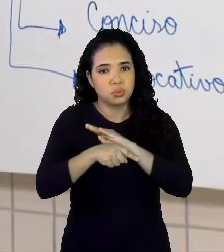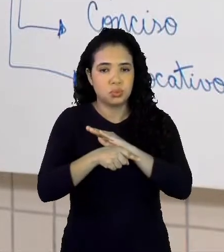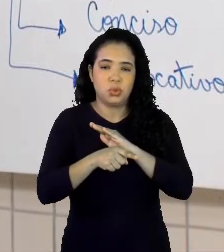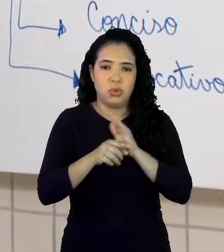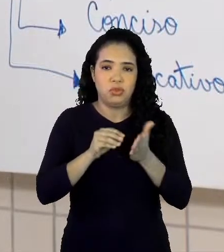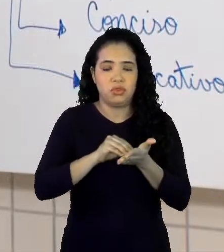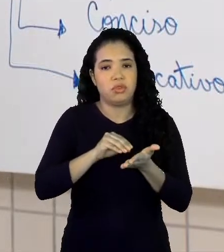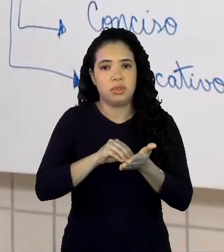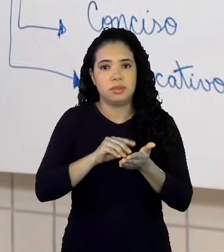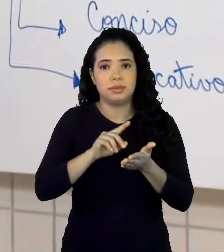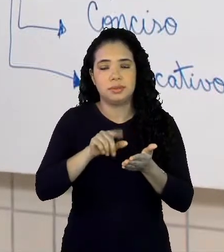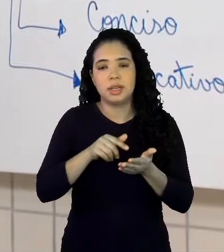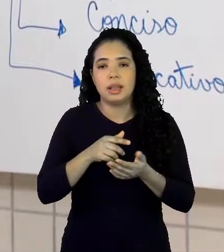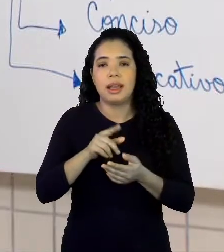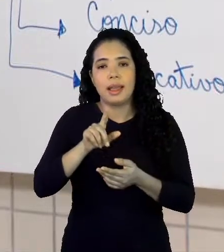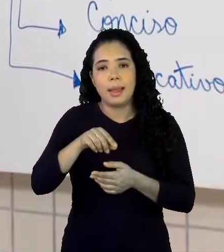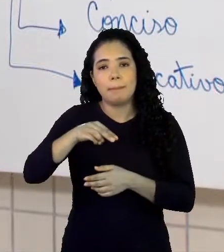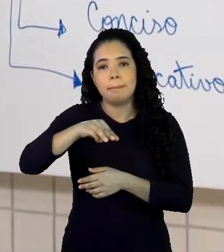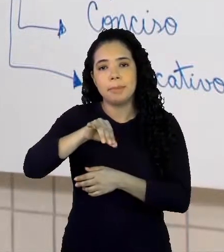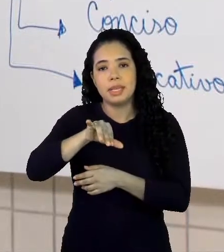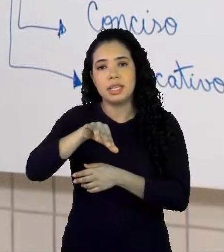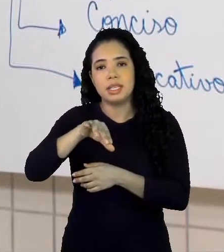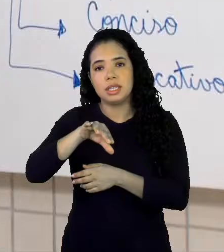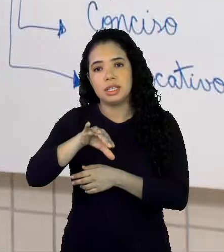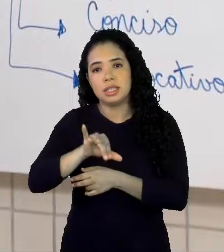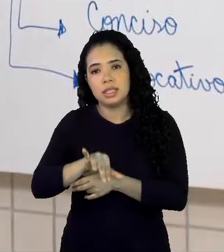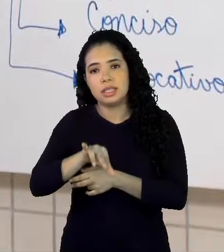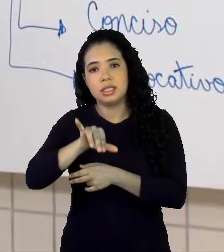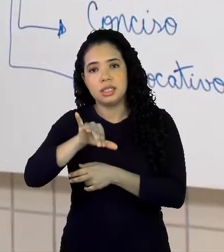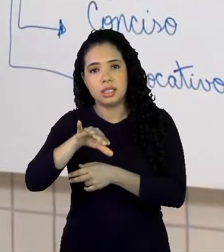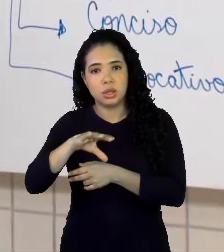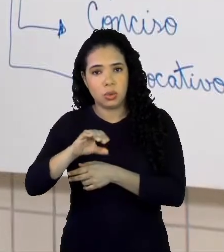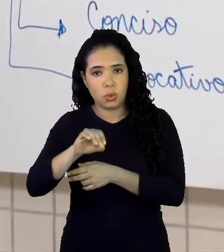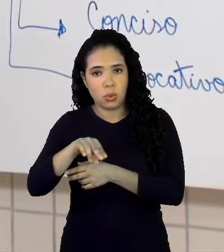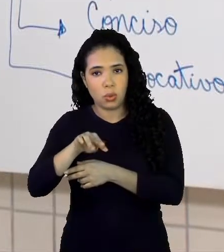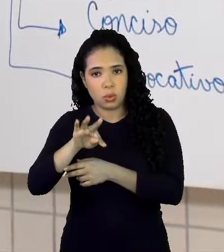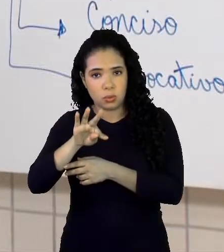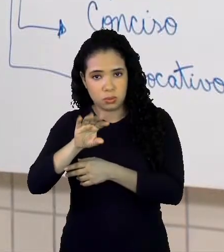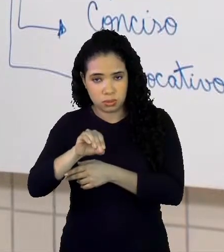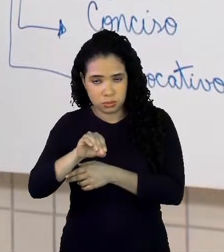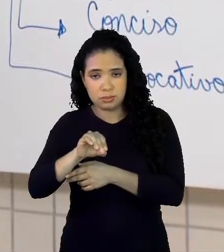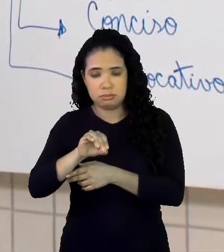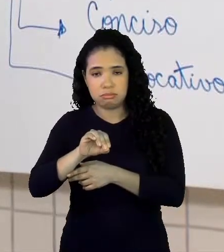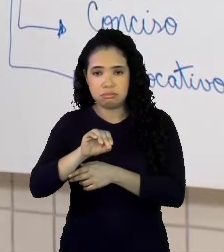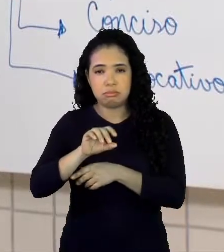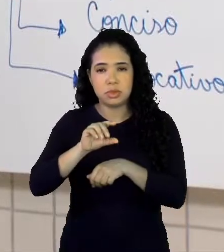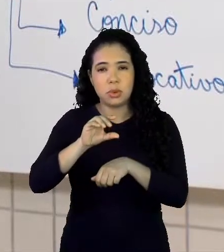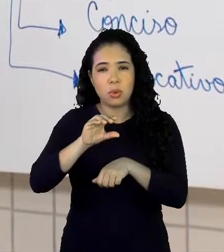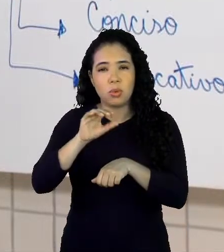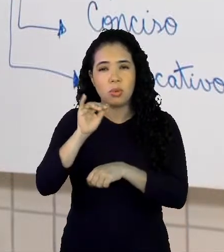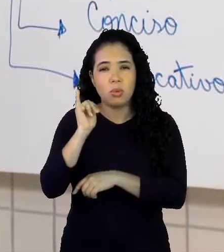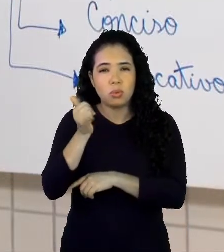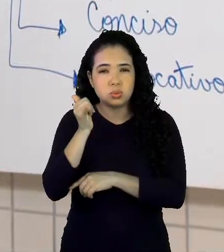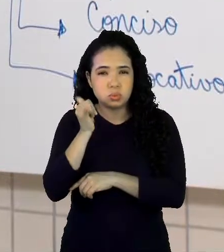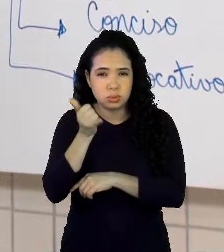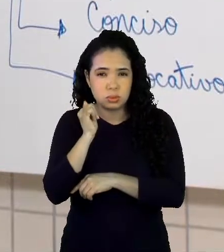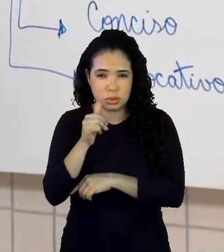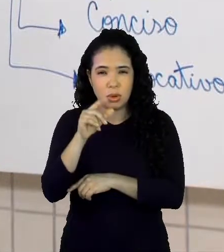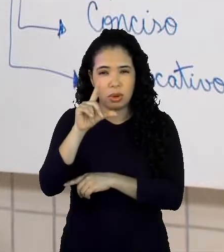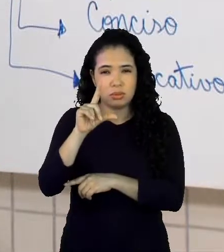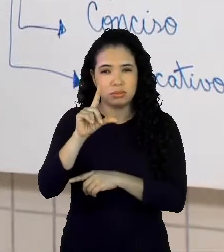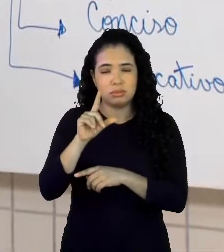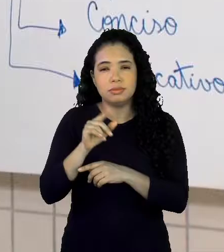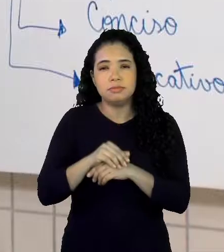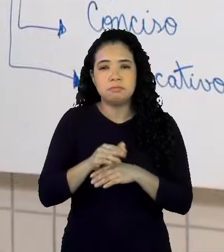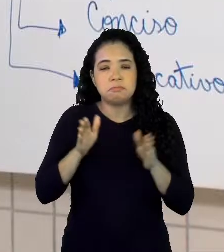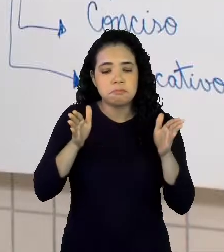Vocês já ouviram falar sobre o mini-conto? Lembre-se que no bloco de estudo de vocês, as primeiras aulas,